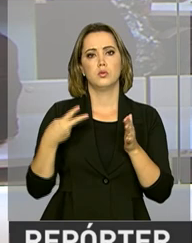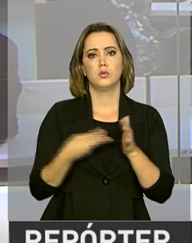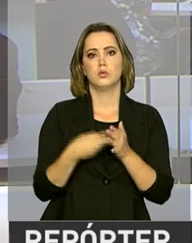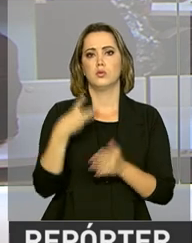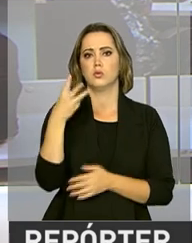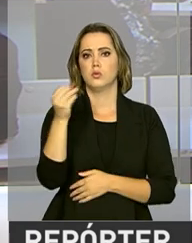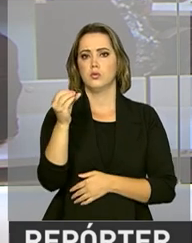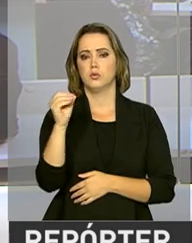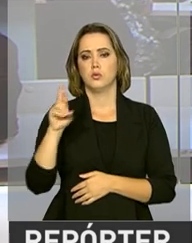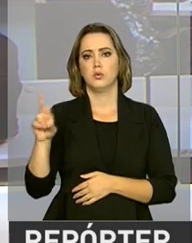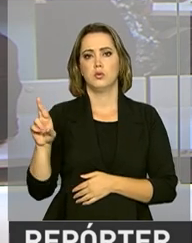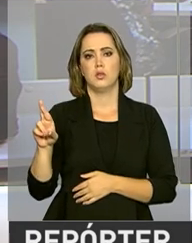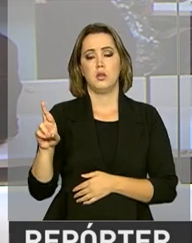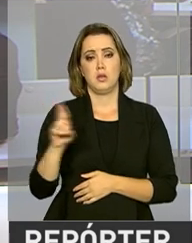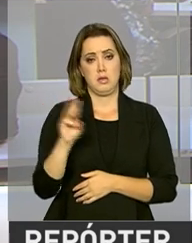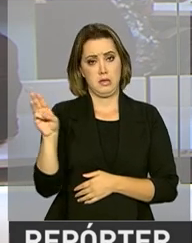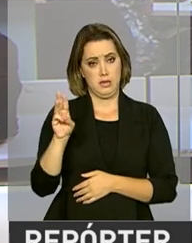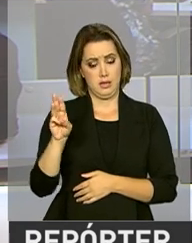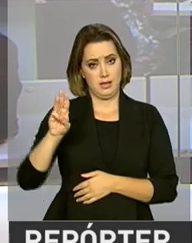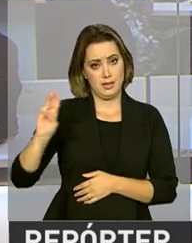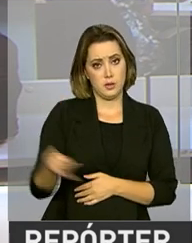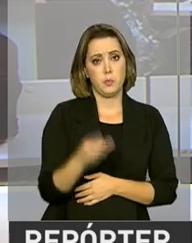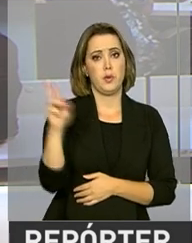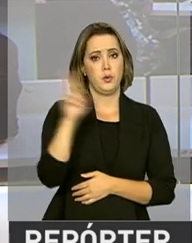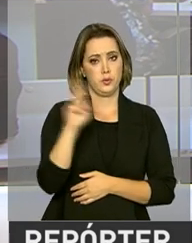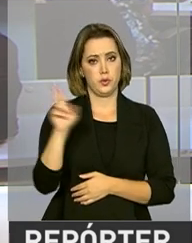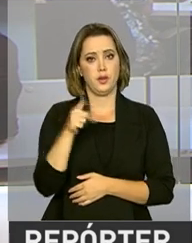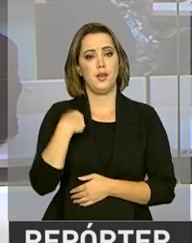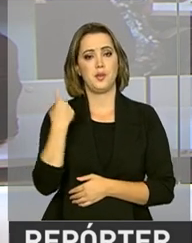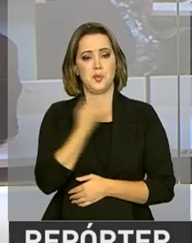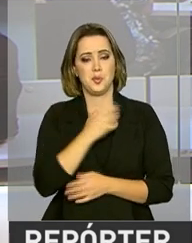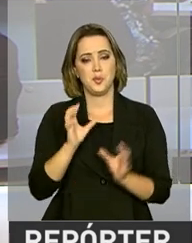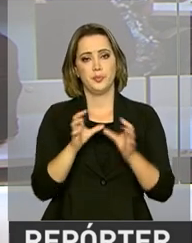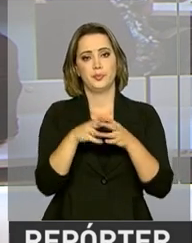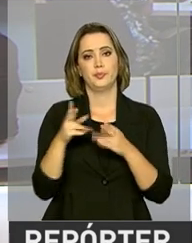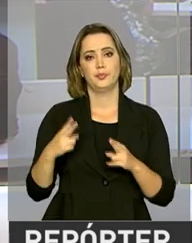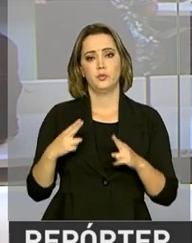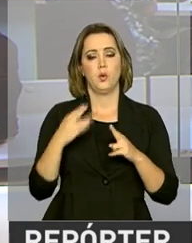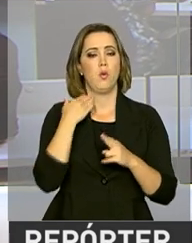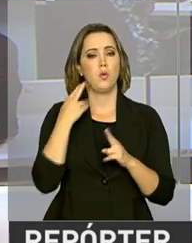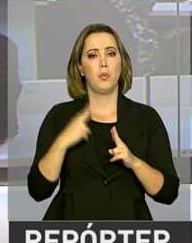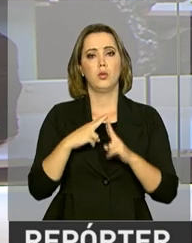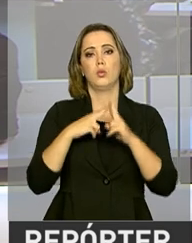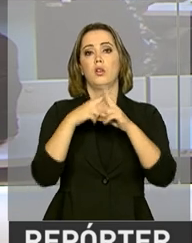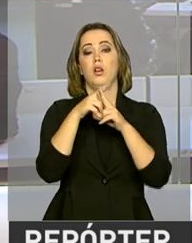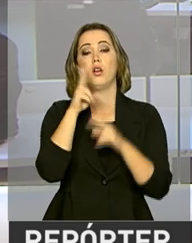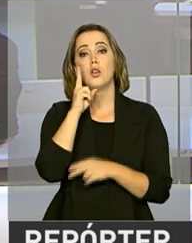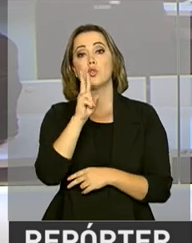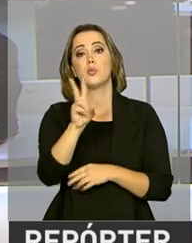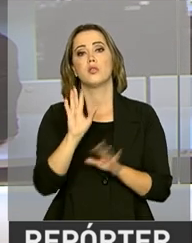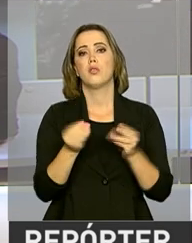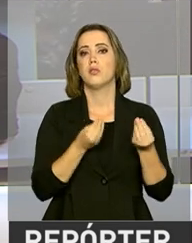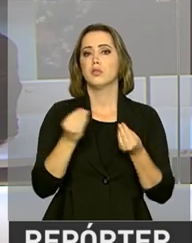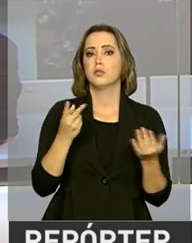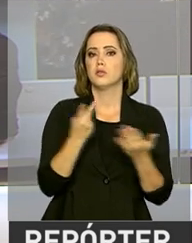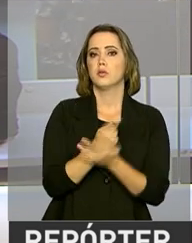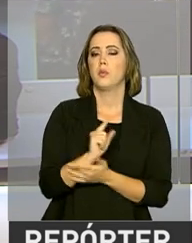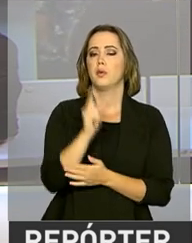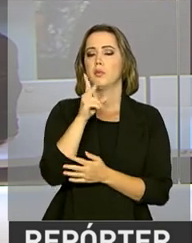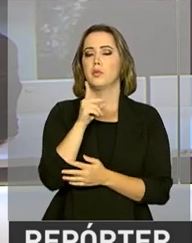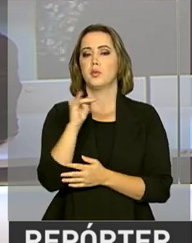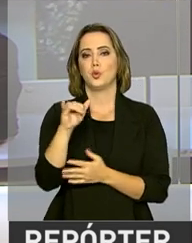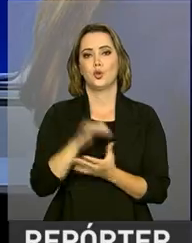300 milhões de reais a nossa equipe foi até uma das agências da caixa econômica federal aqui em brasília para acompanhar neste primeiro